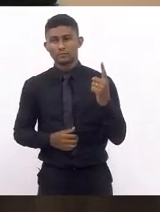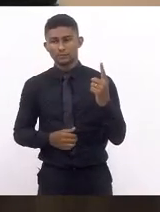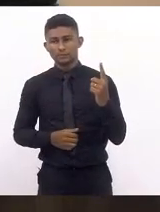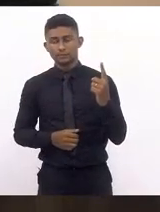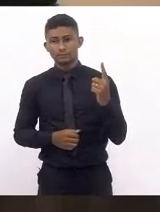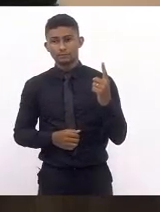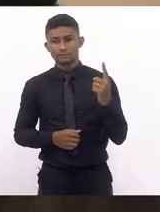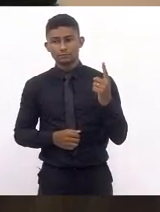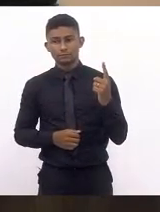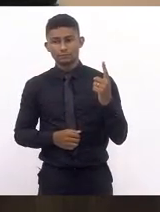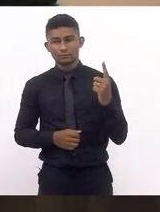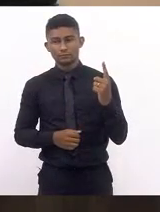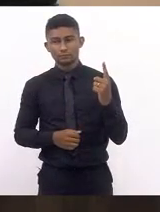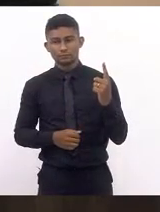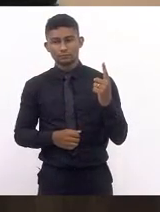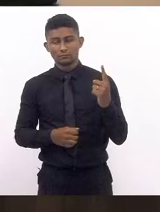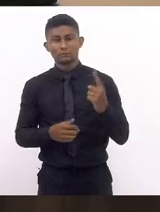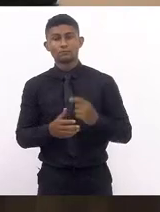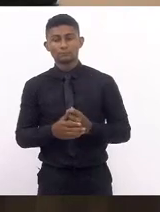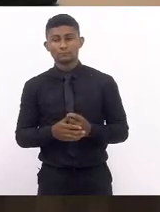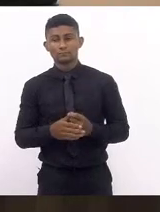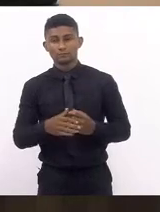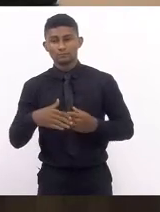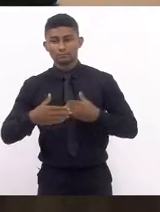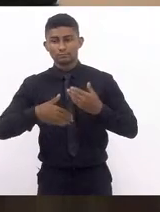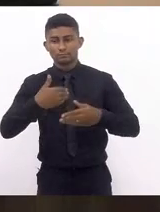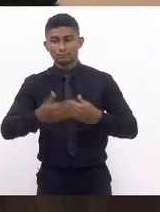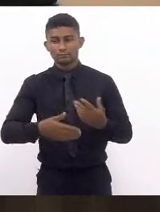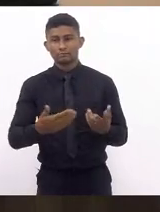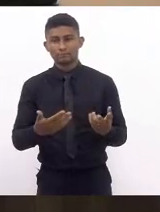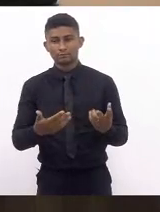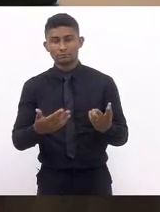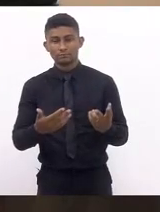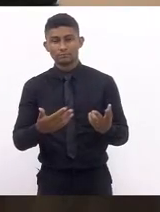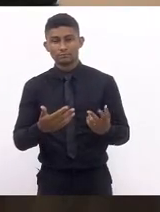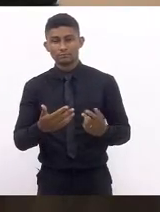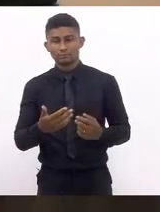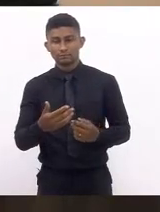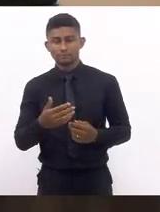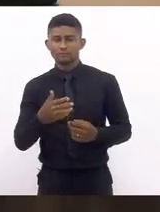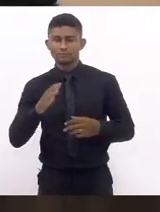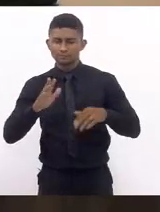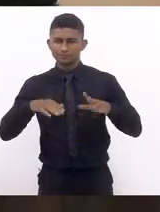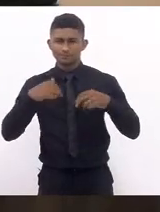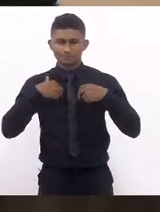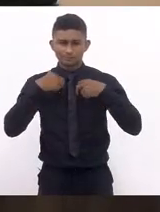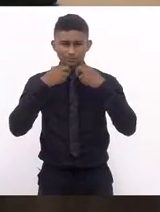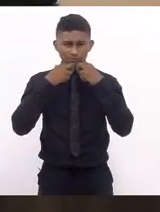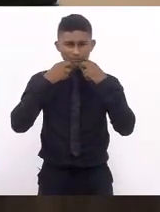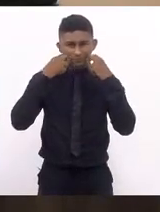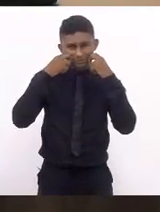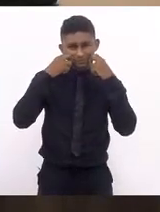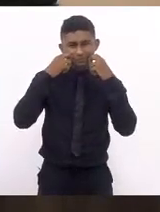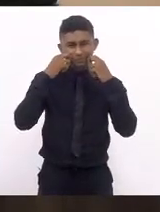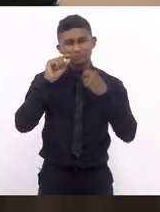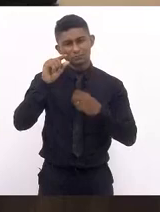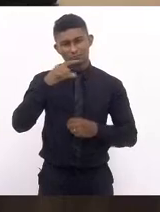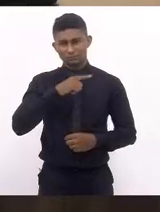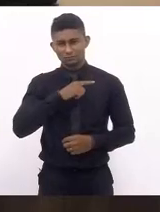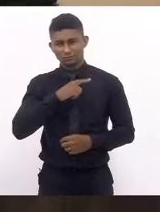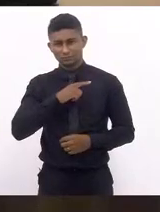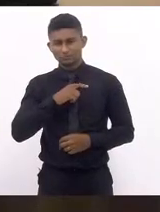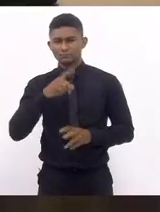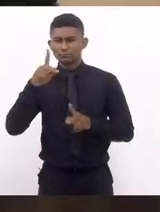eu acho que hoje temos de 12 Deputados e de certa forma eu fico meio envergonhado né uma uma